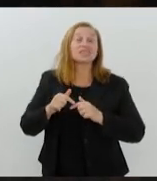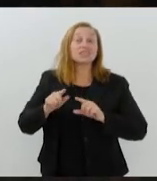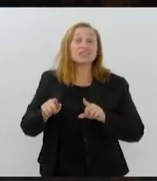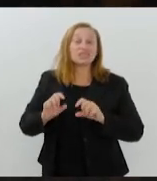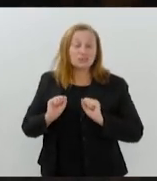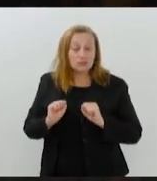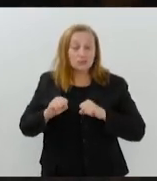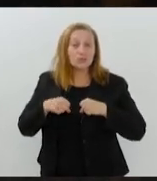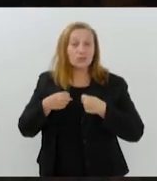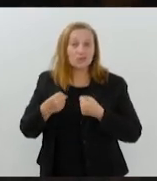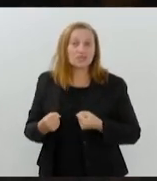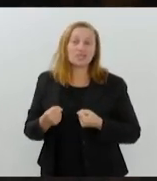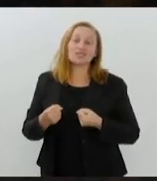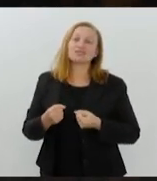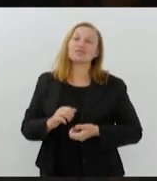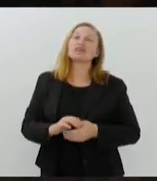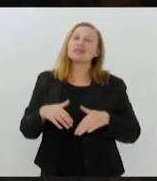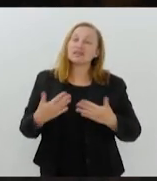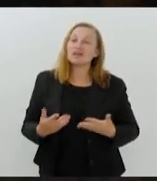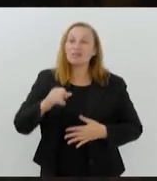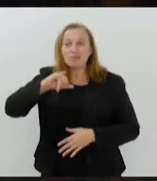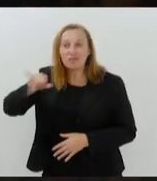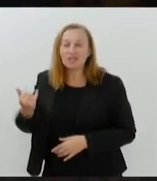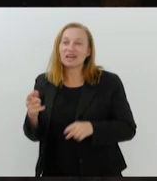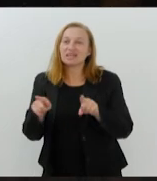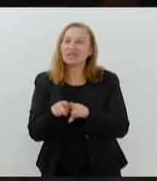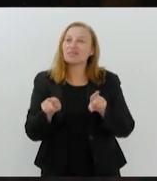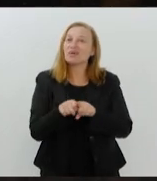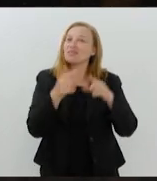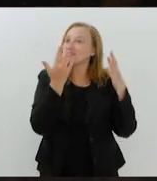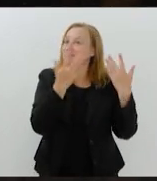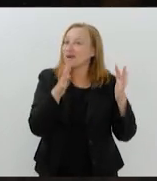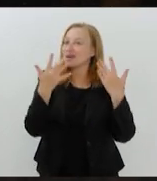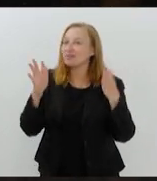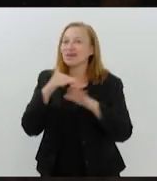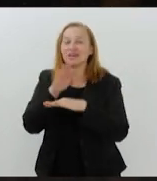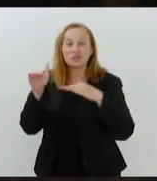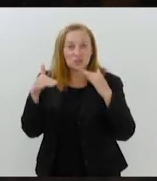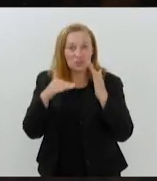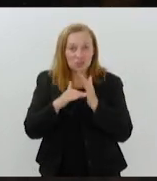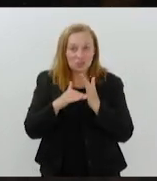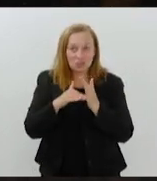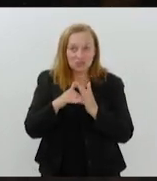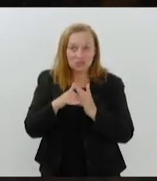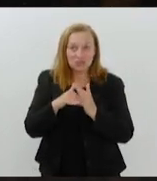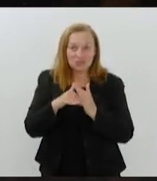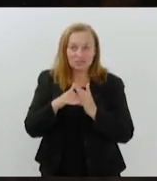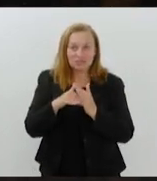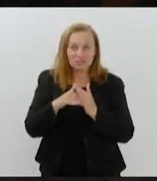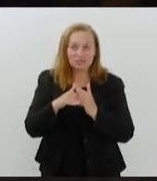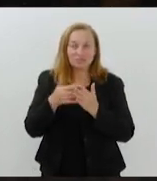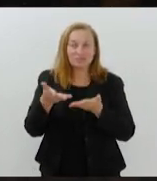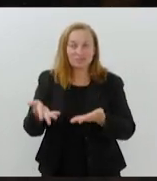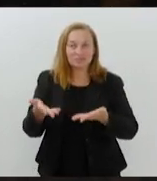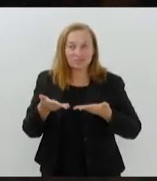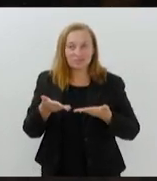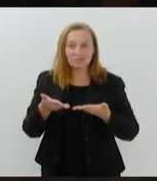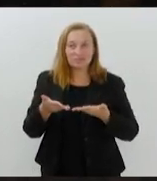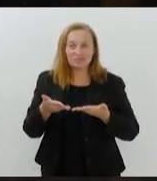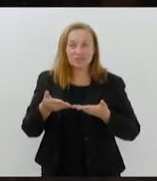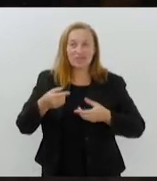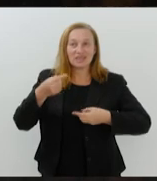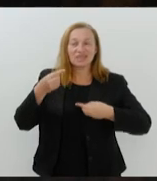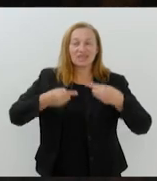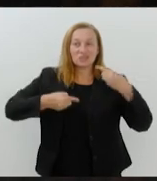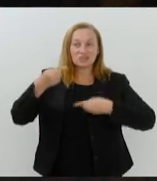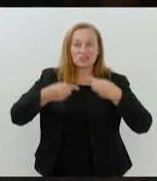rica contribuição. Então, eu quero aproveitar aqui, parabenizar a todos e chamá-los para esse grande